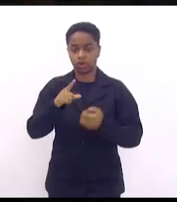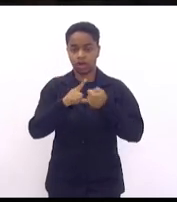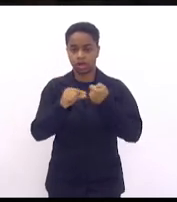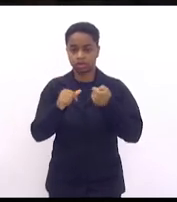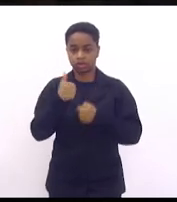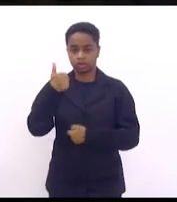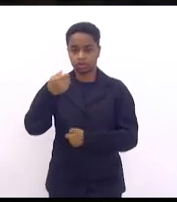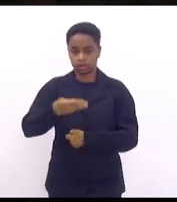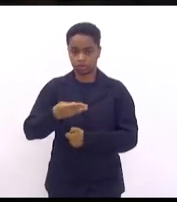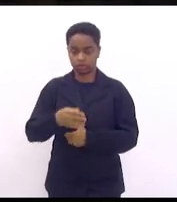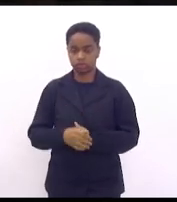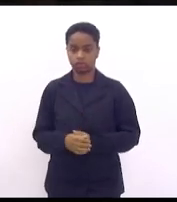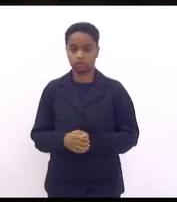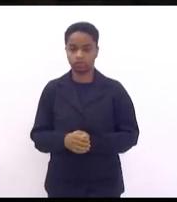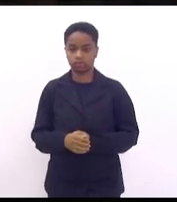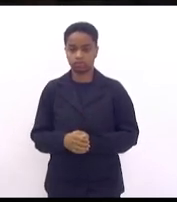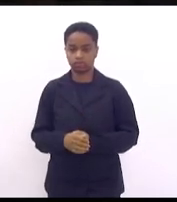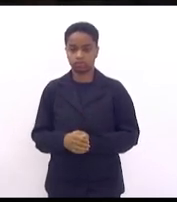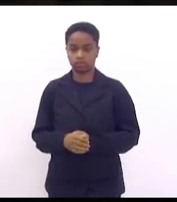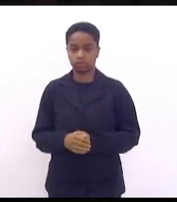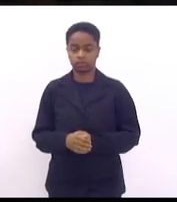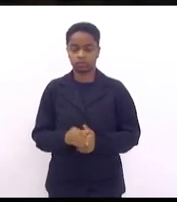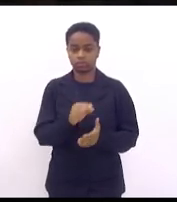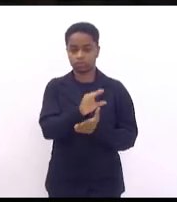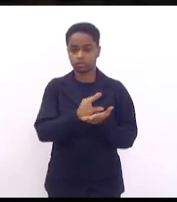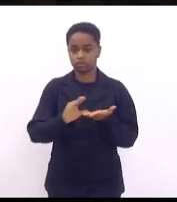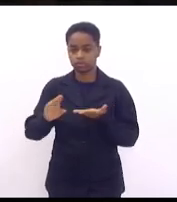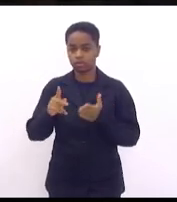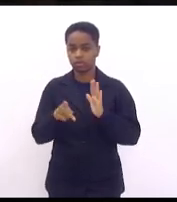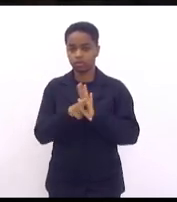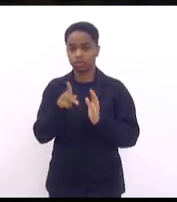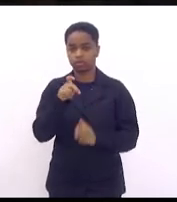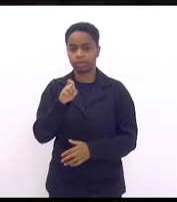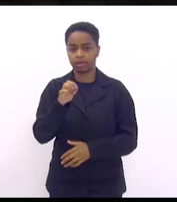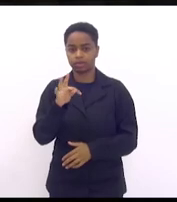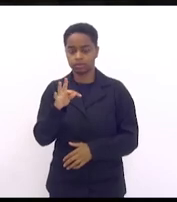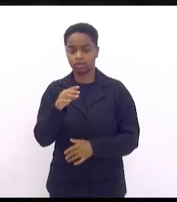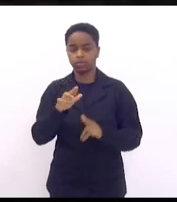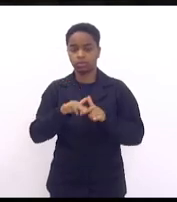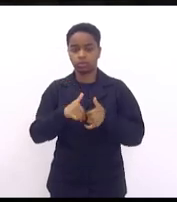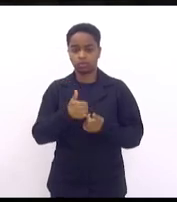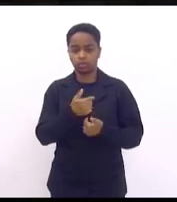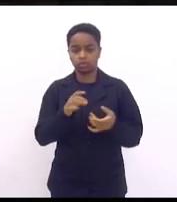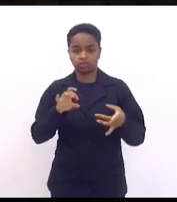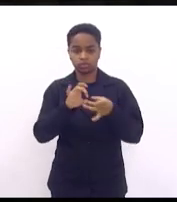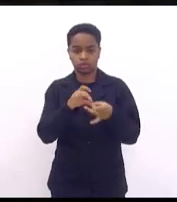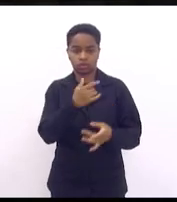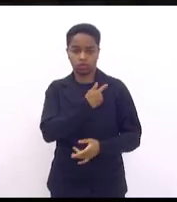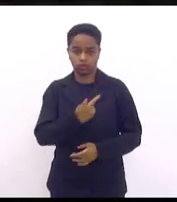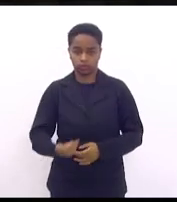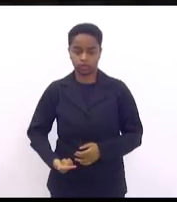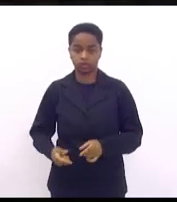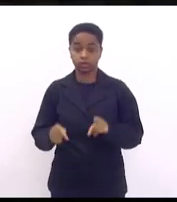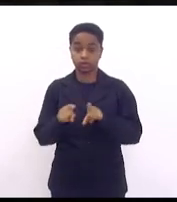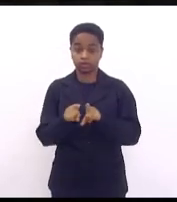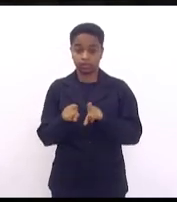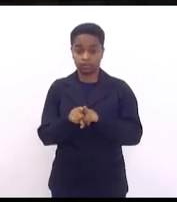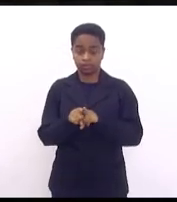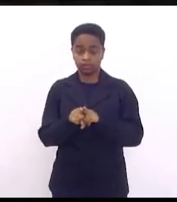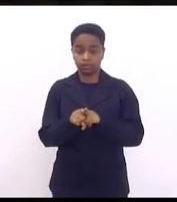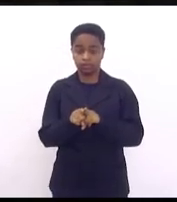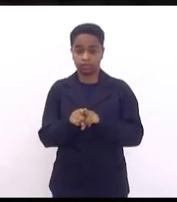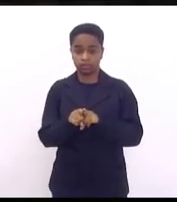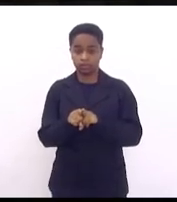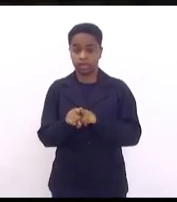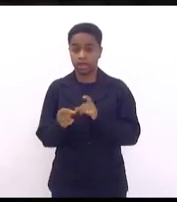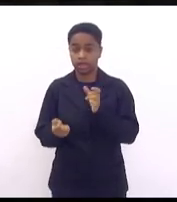artigo 14, enviado na mensagem do PED pelo governo. E, além disso, essa